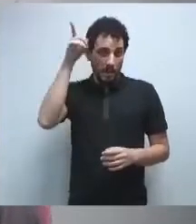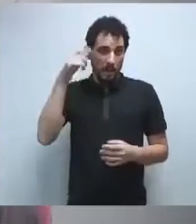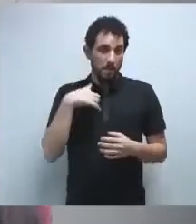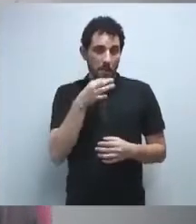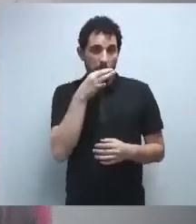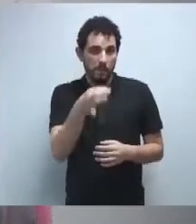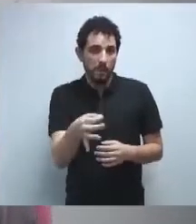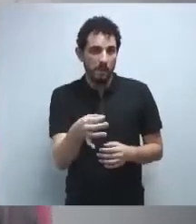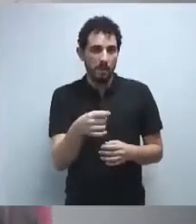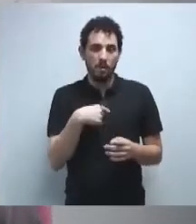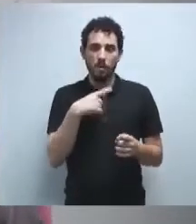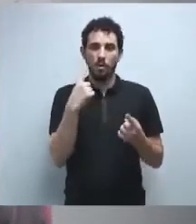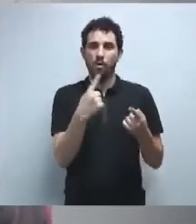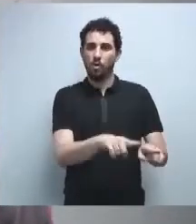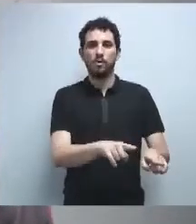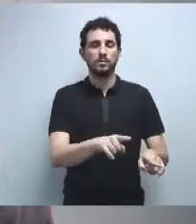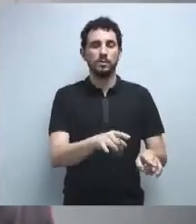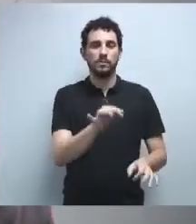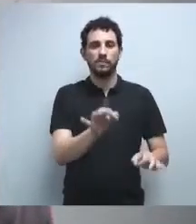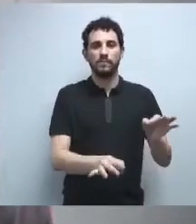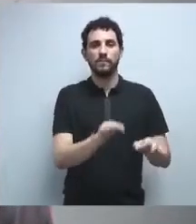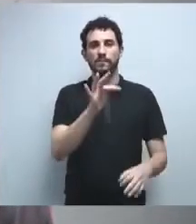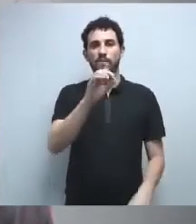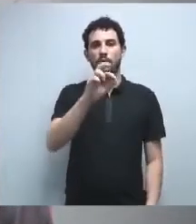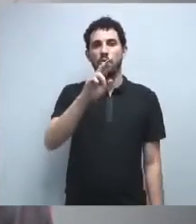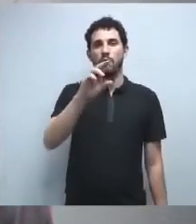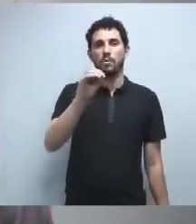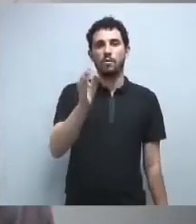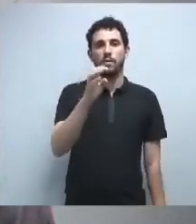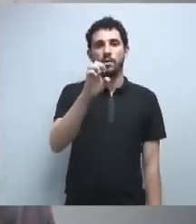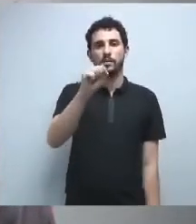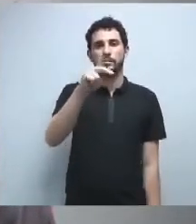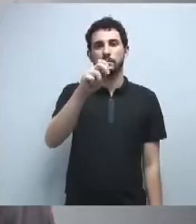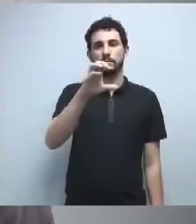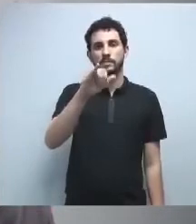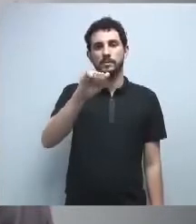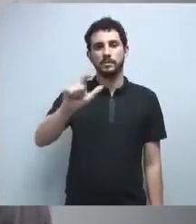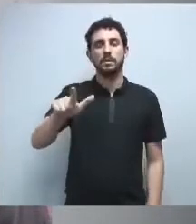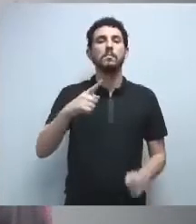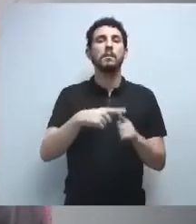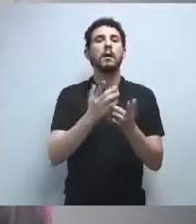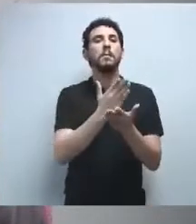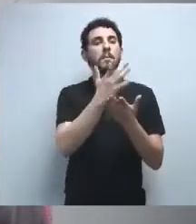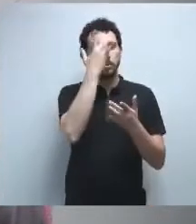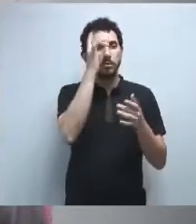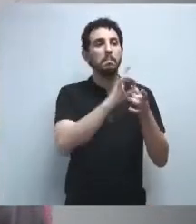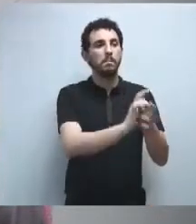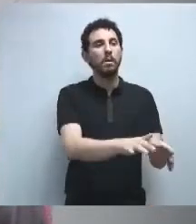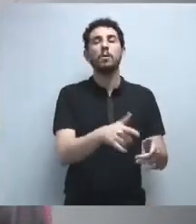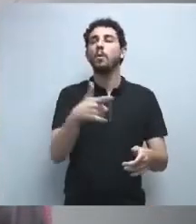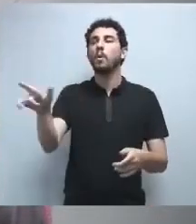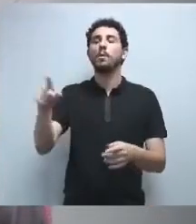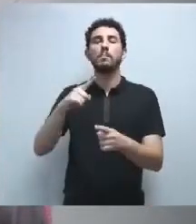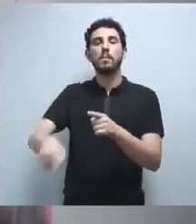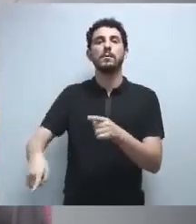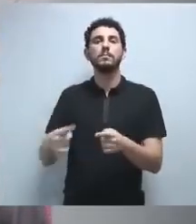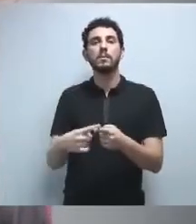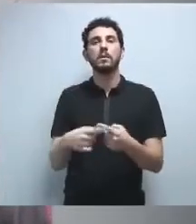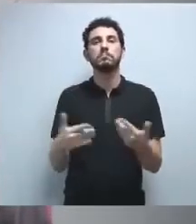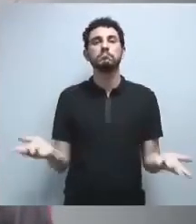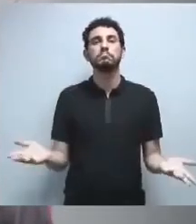o força especial agora por que para uns tem que ter porque os outros não podem